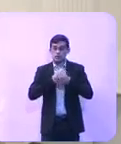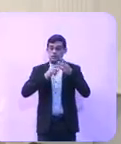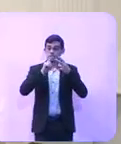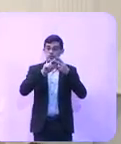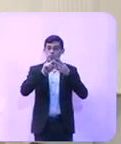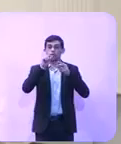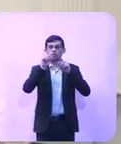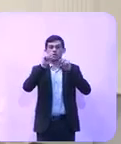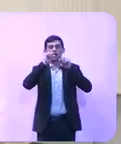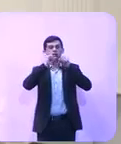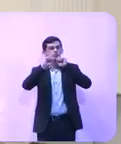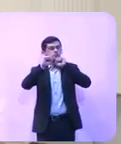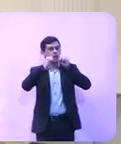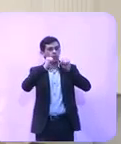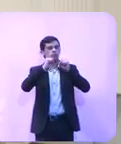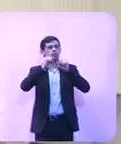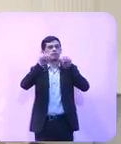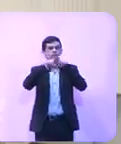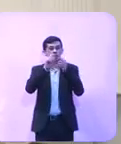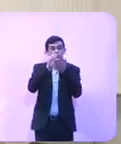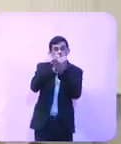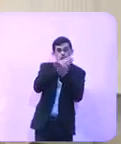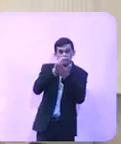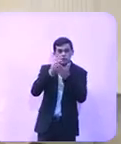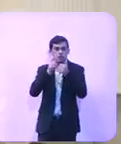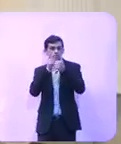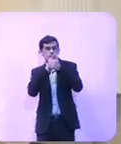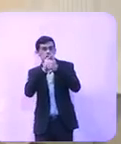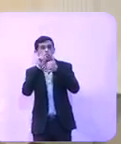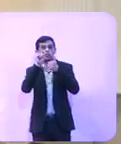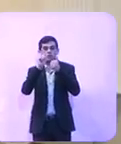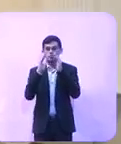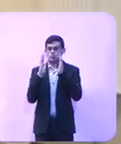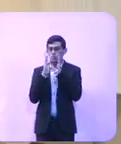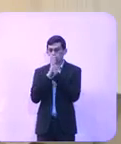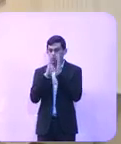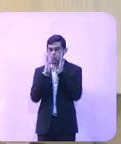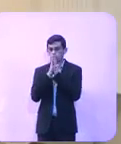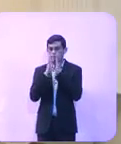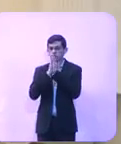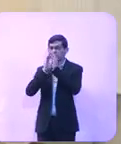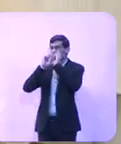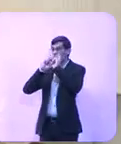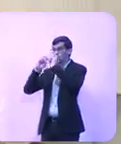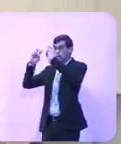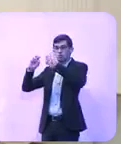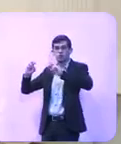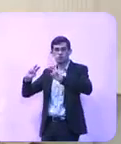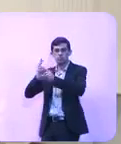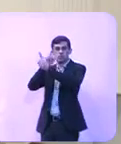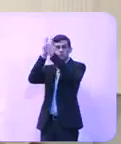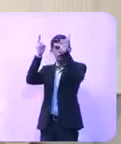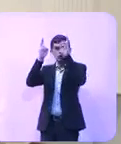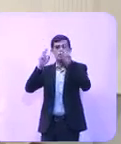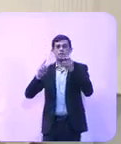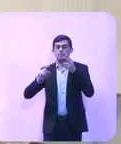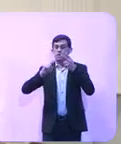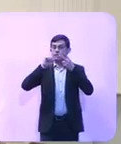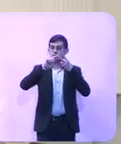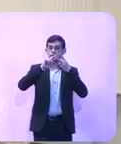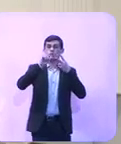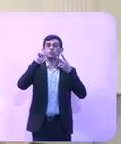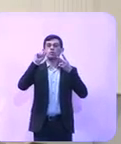vimos que esse salmo está dividido em duas partes. Nessa primeira parte, a oração, o clamor pela vitória. E na